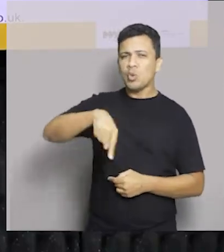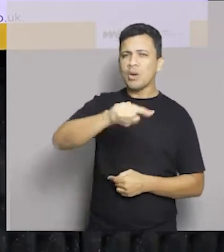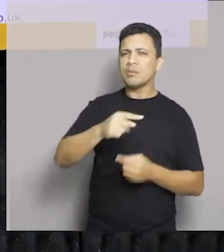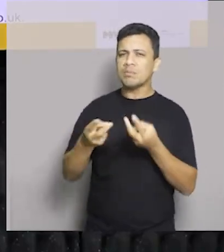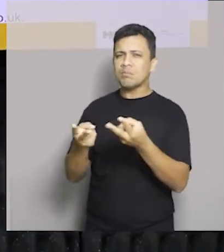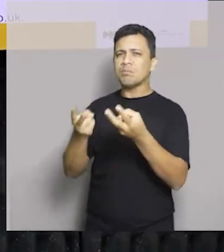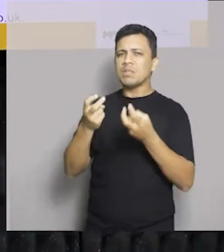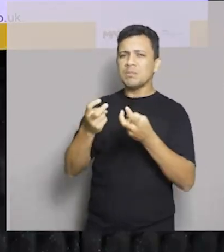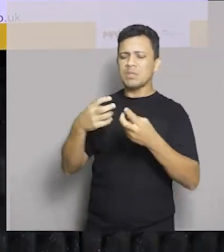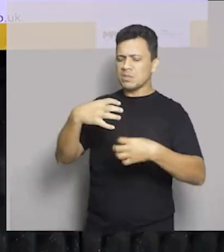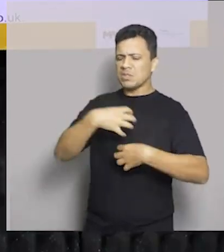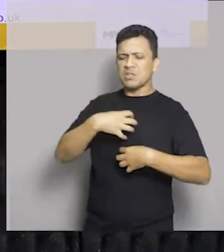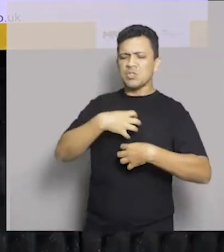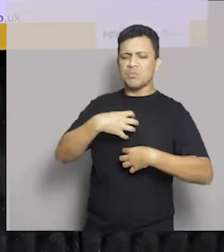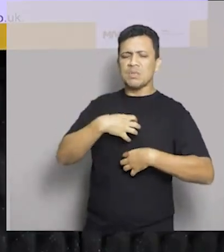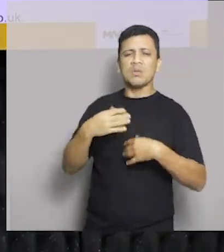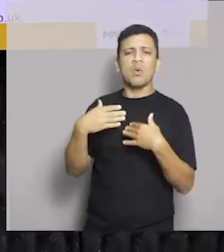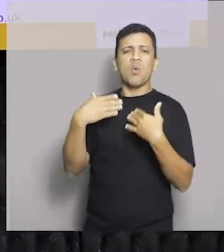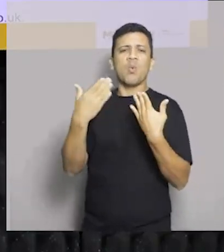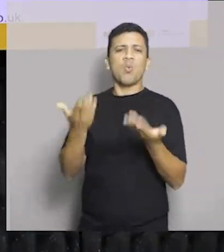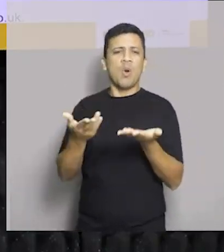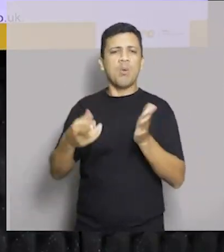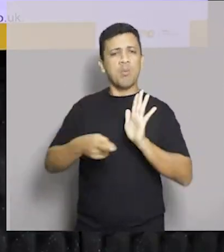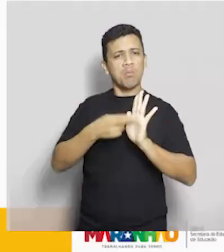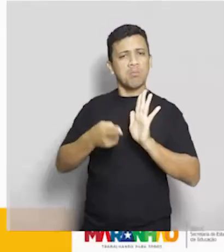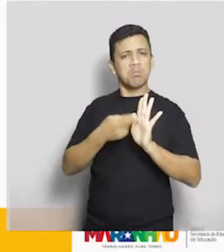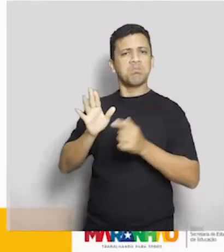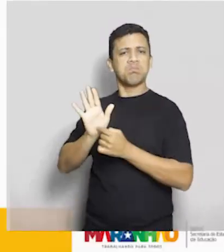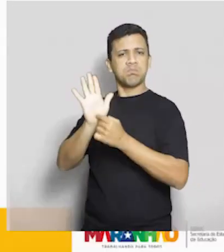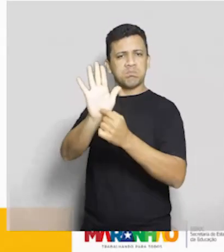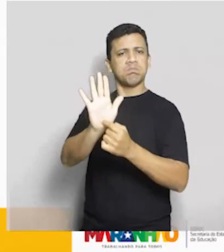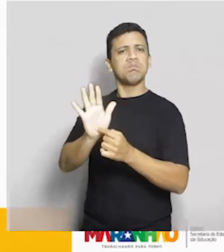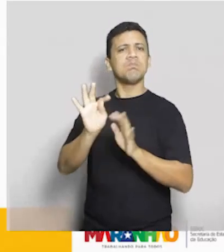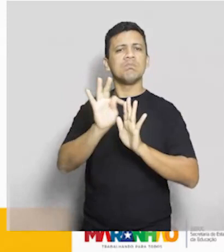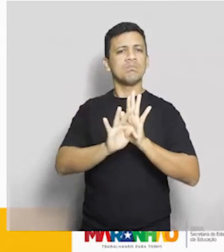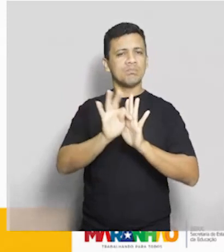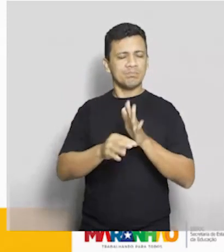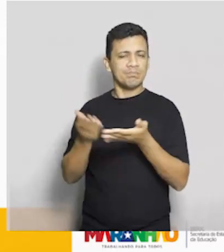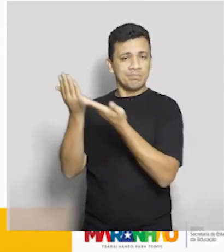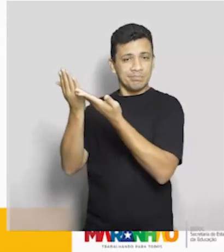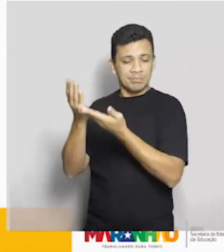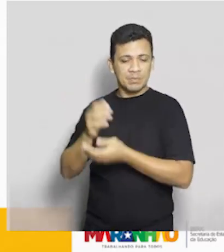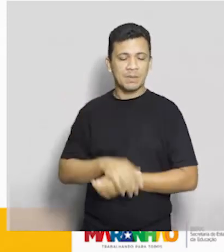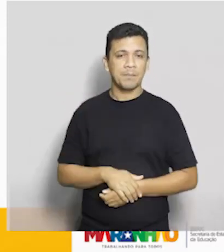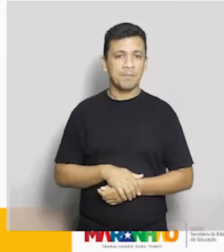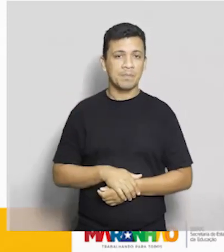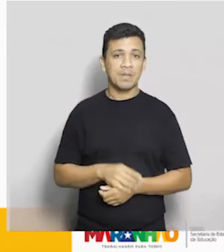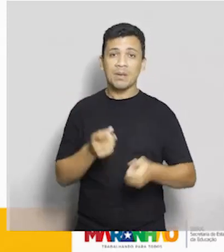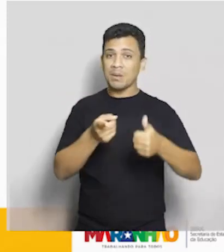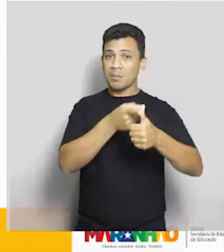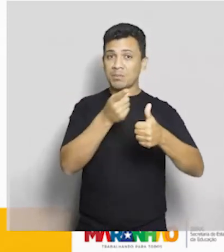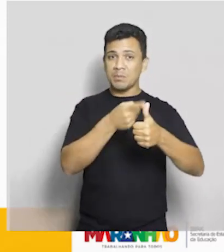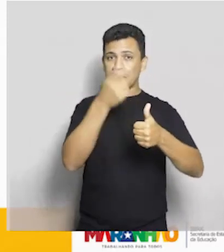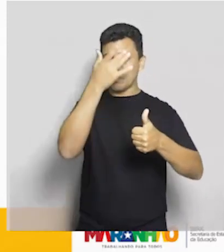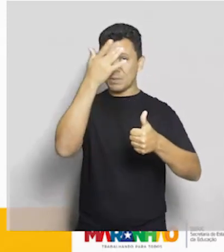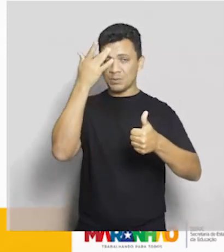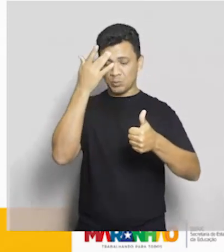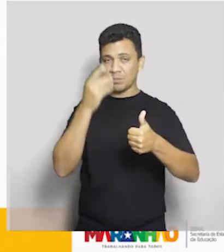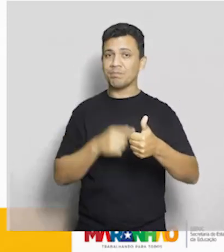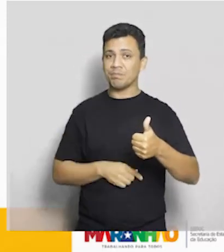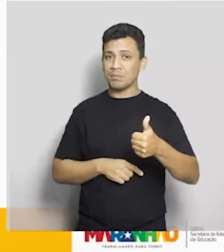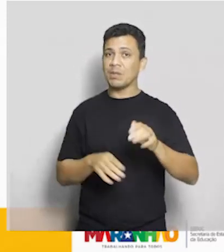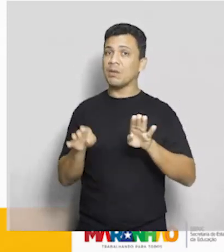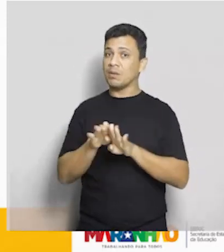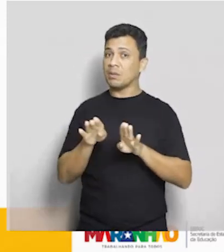que sentimento é esse que é representado nesse texto. Então, vamos lá. O texto está na primeira pessoa. Uma característica